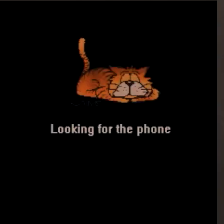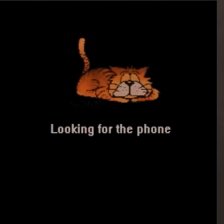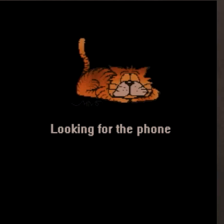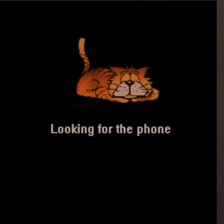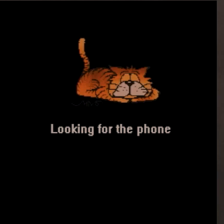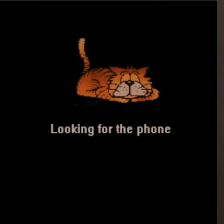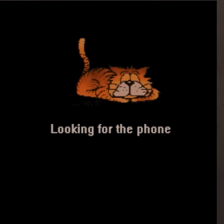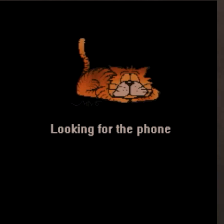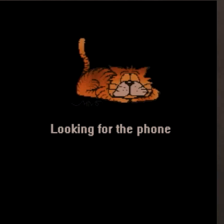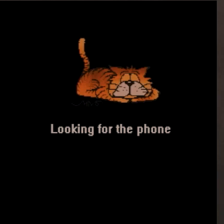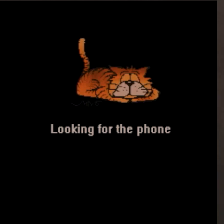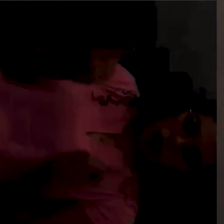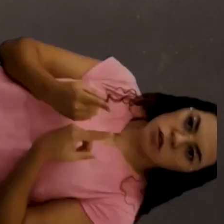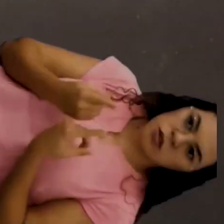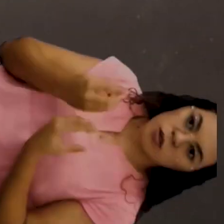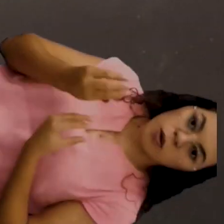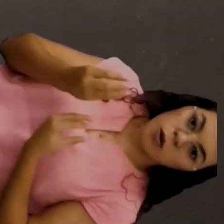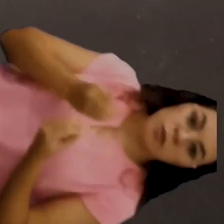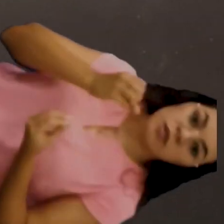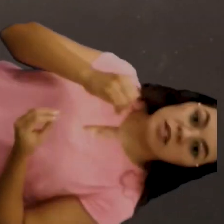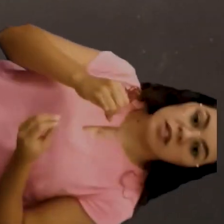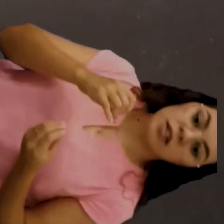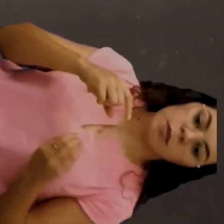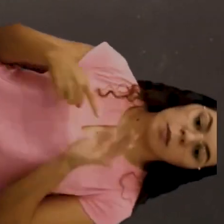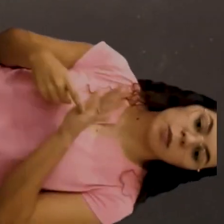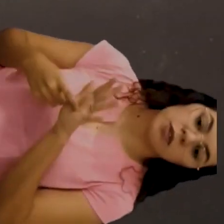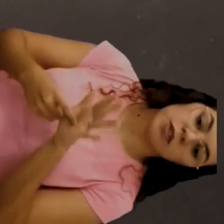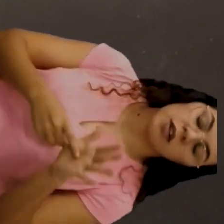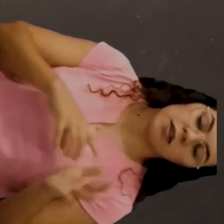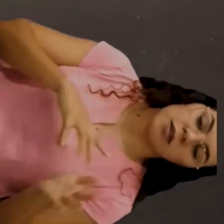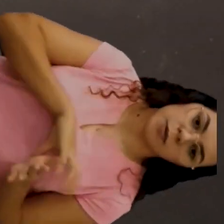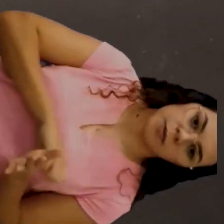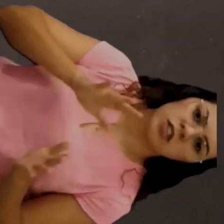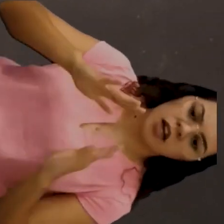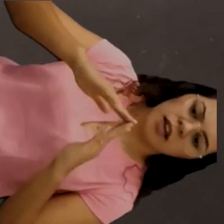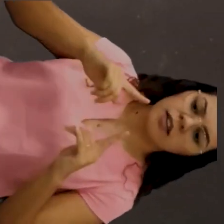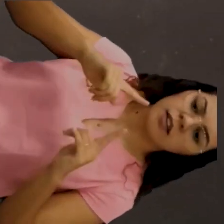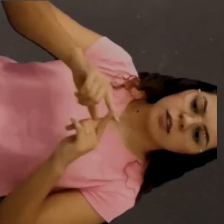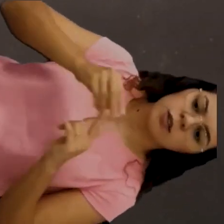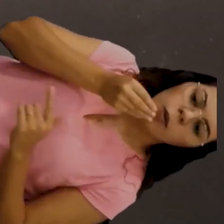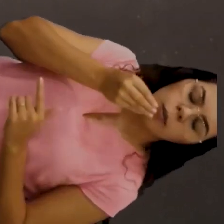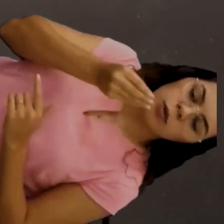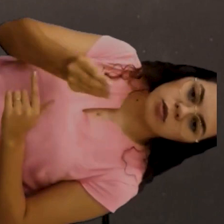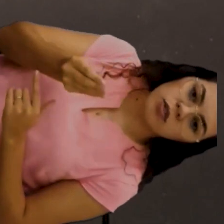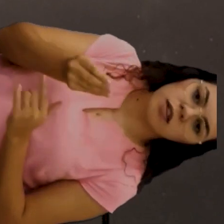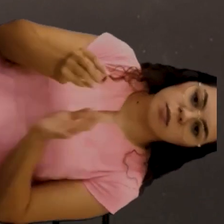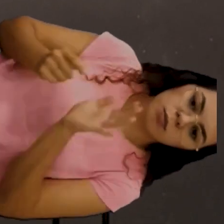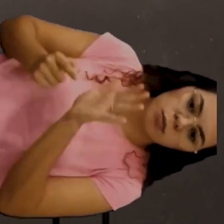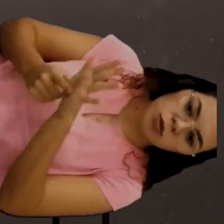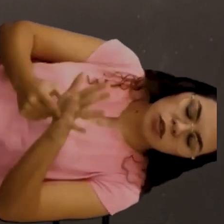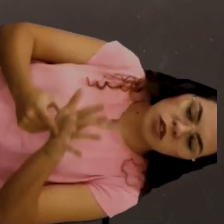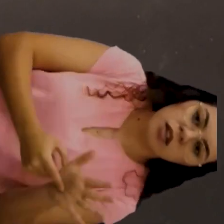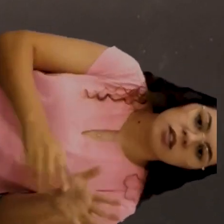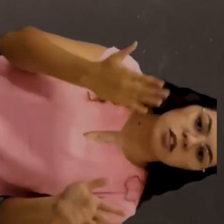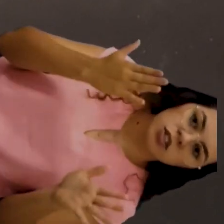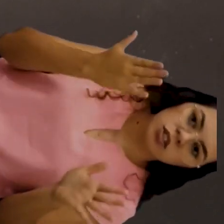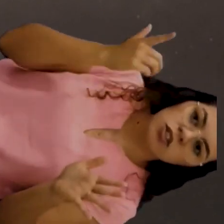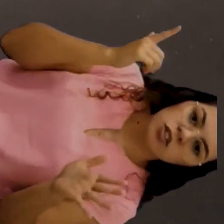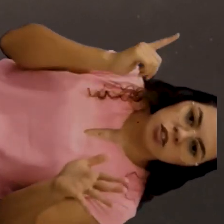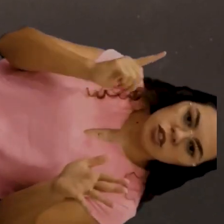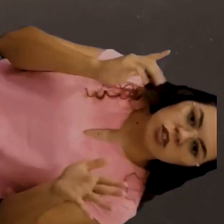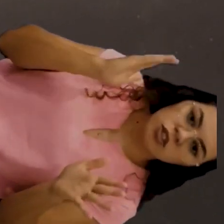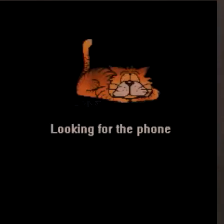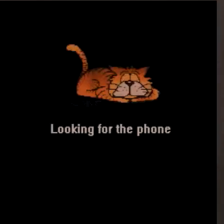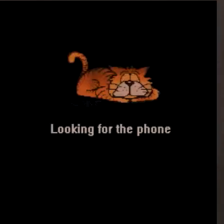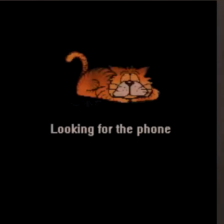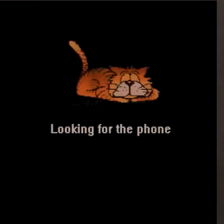uns pelos outros. A nossa igreja já teve oportunidades visíveis de fazer isso. Nós já conseguimos alcançar famílias, porque